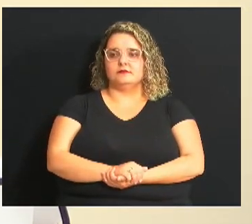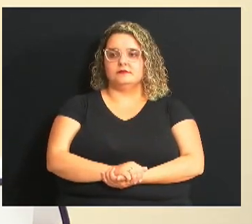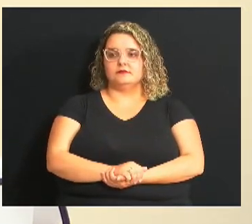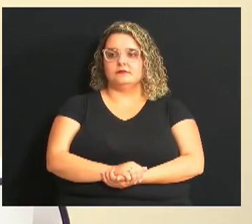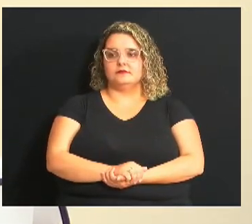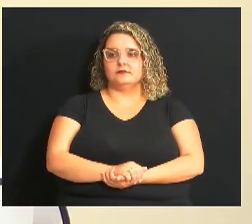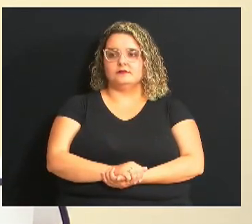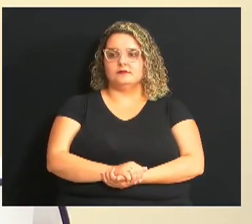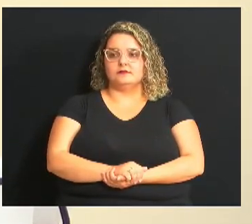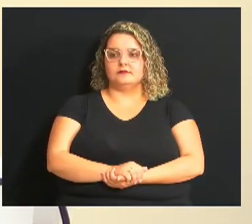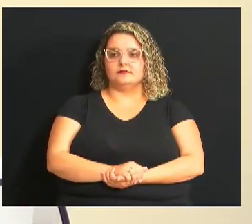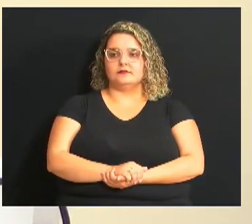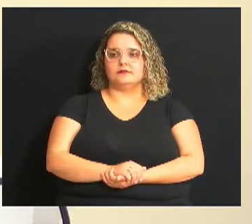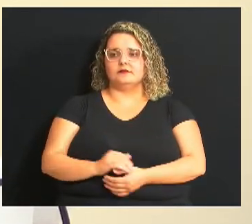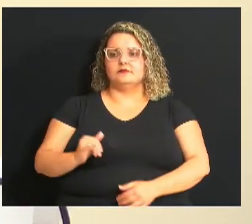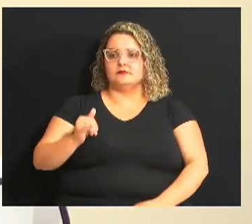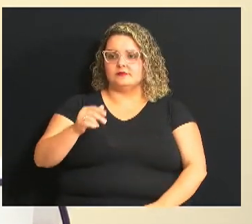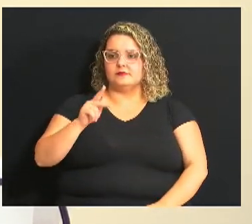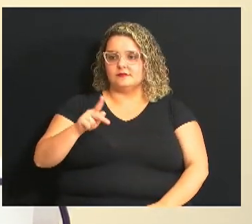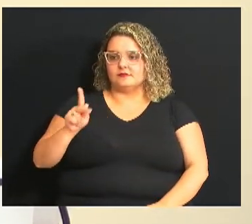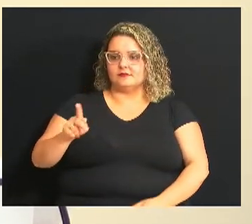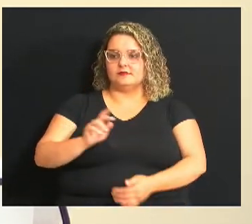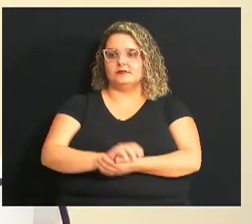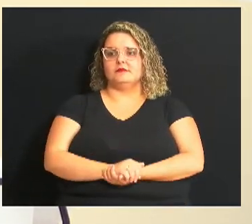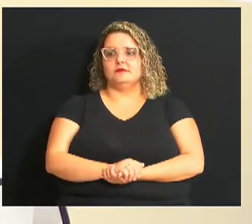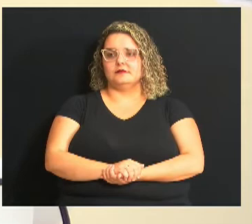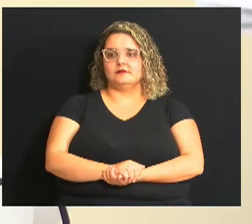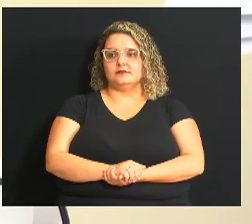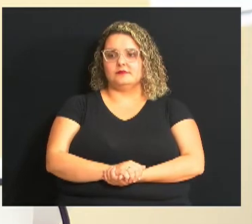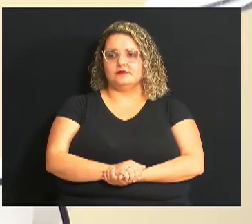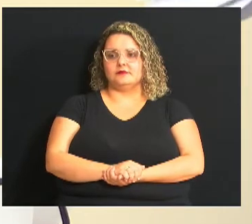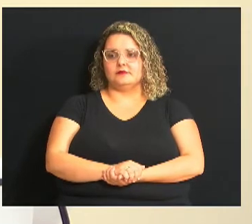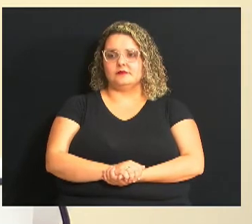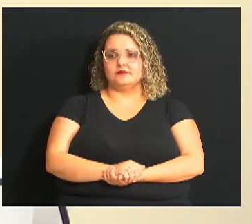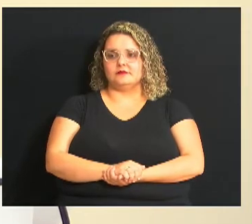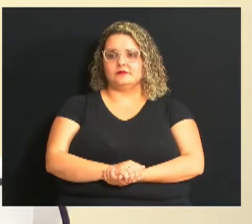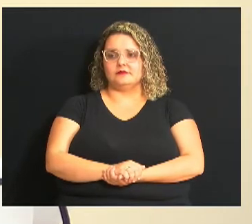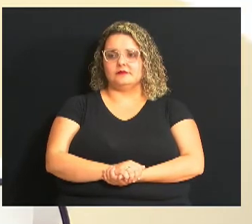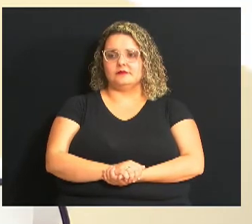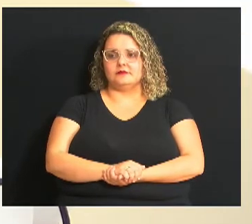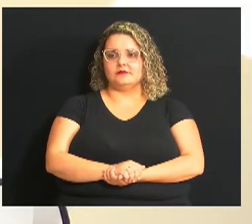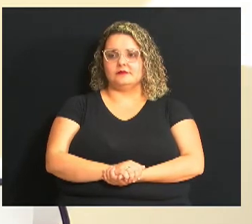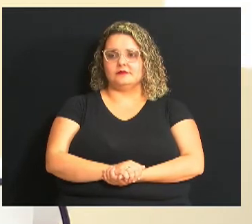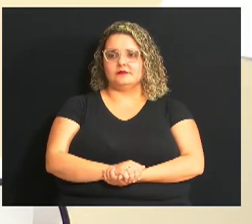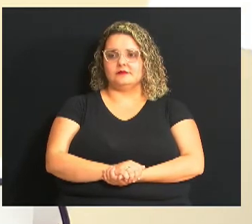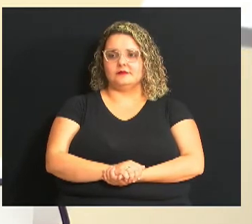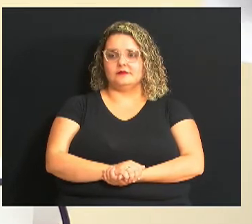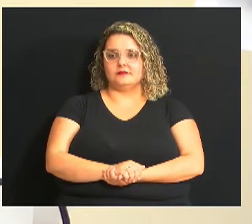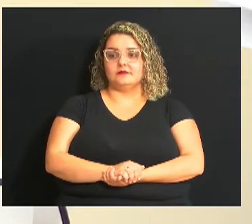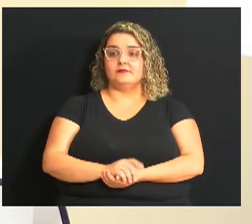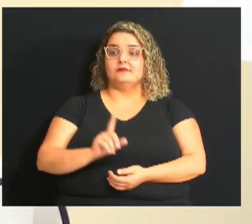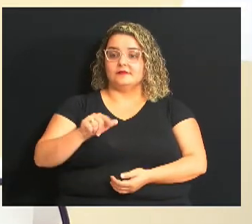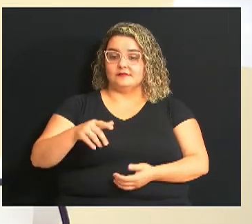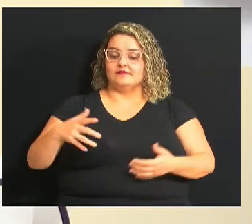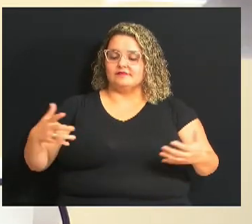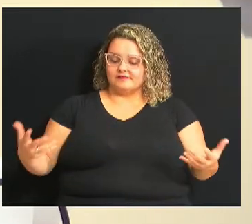Como disse o professor ali, é um tubo de oxigênio para a